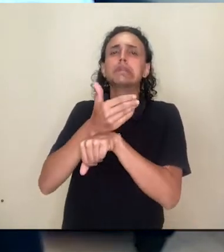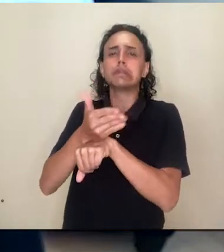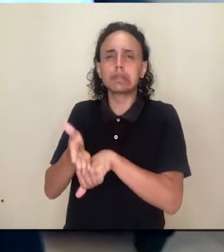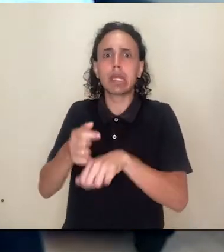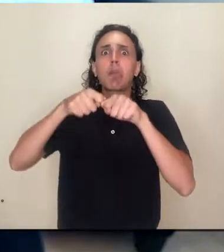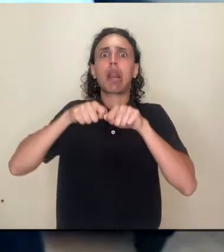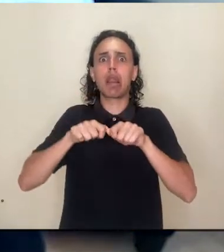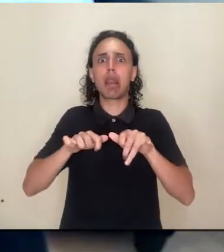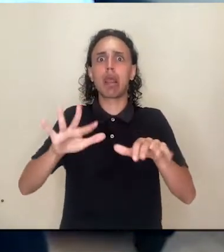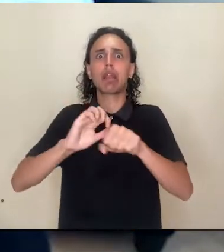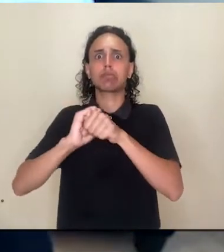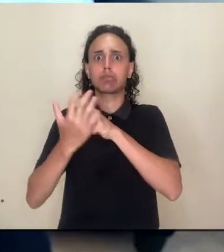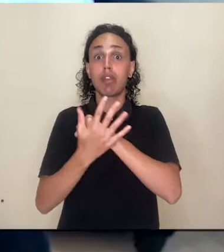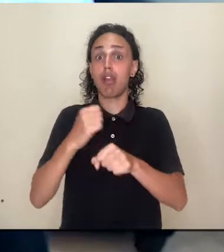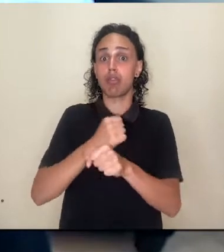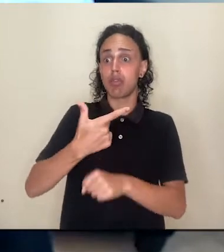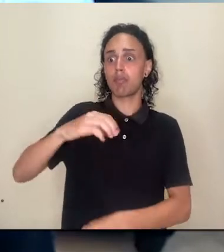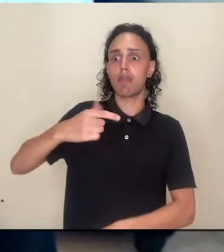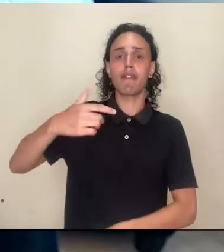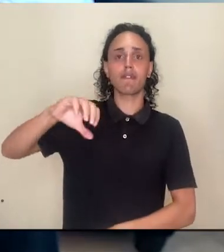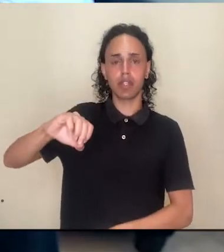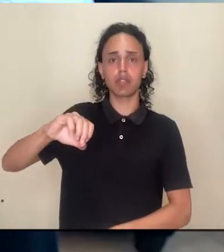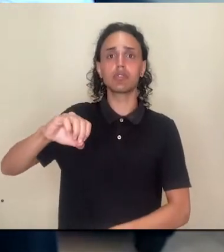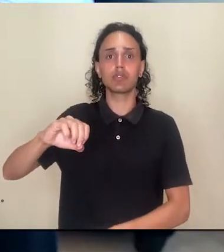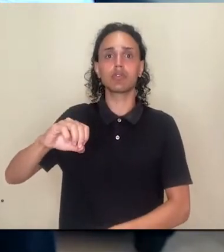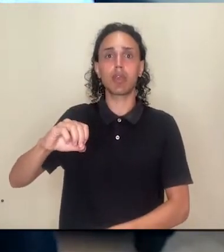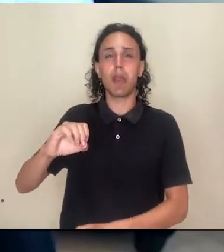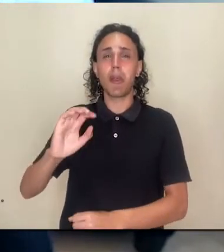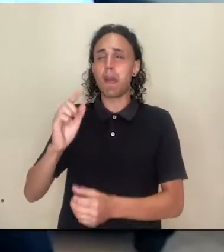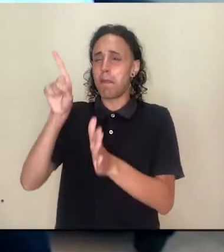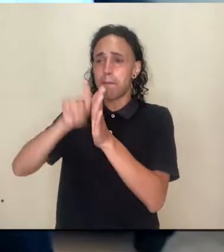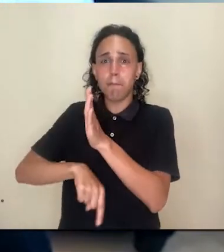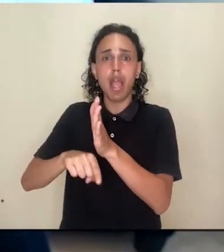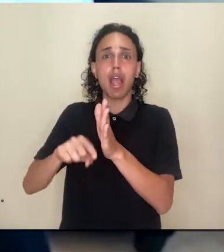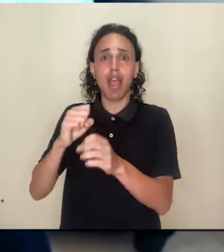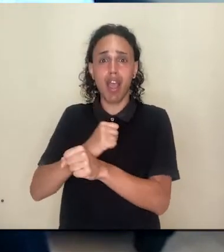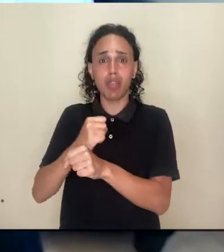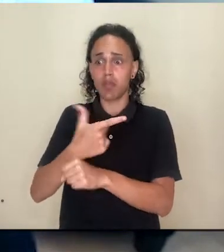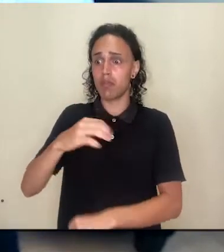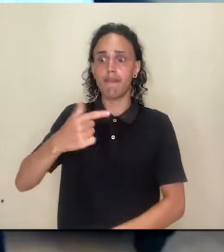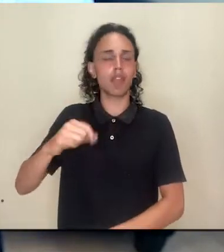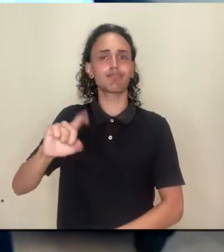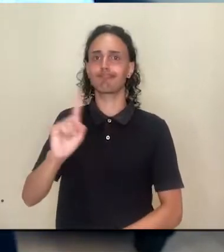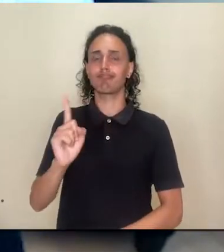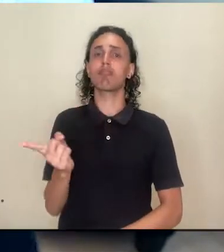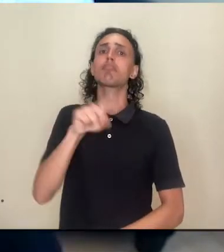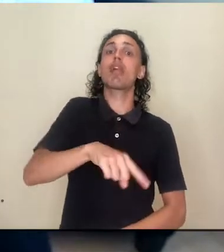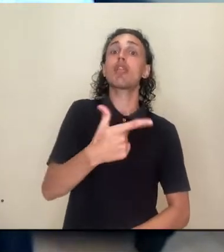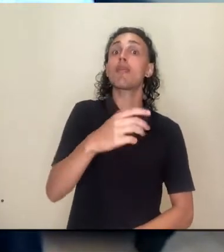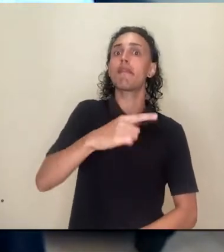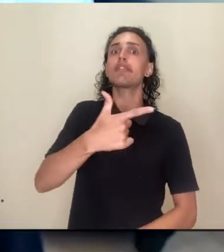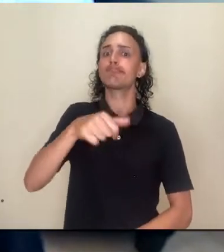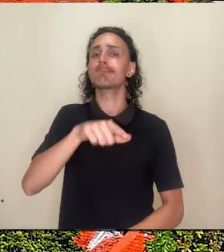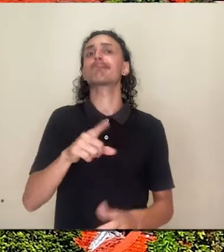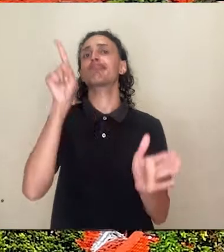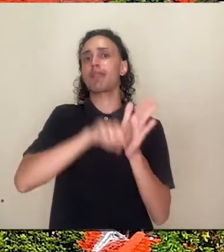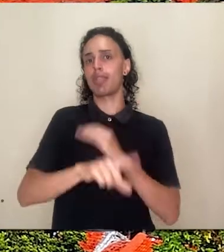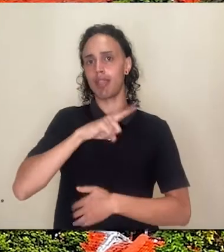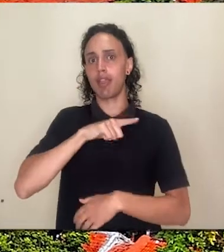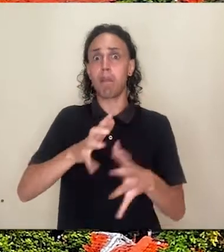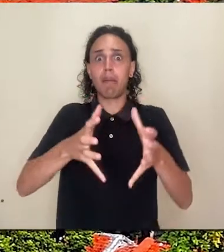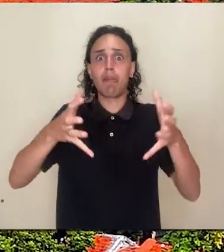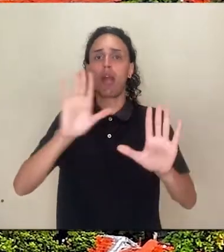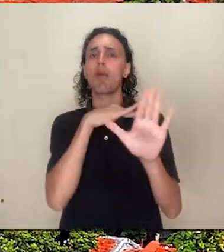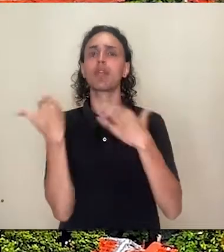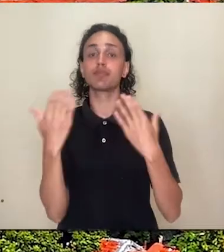tardia da pandemia em 2020, ela não perde muito em 2020, mas perde muito em 2021, porque é quando as mortes aconteceram. E